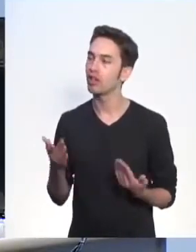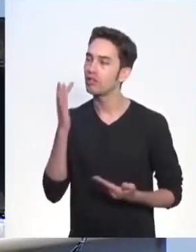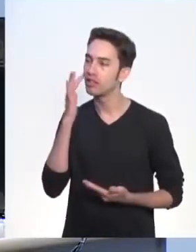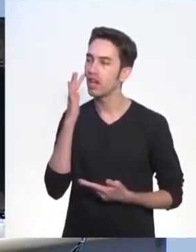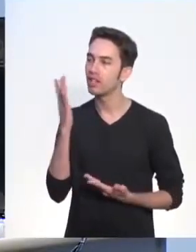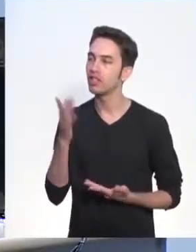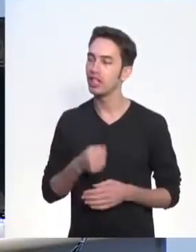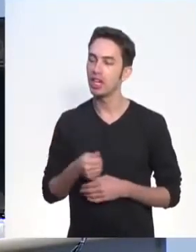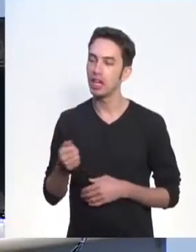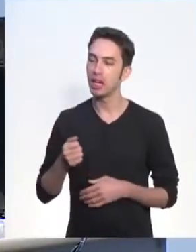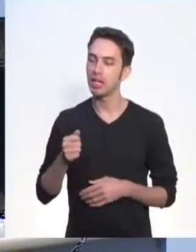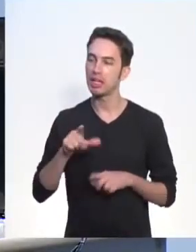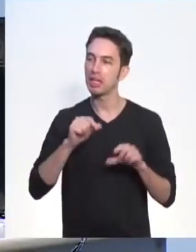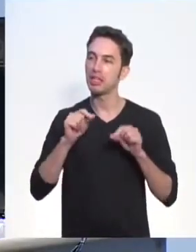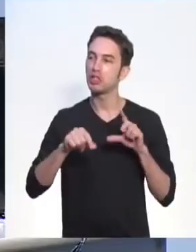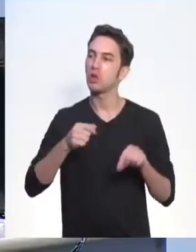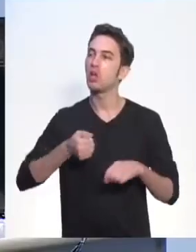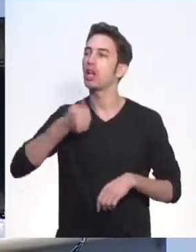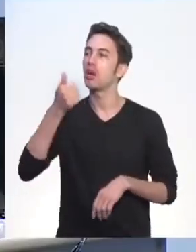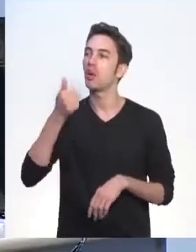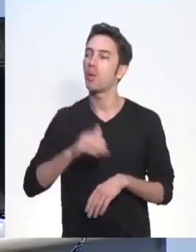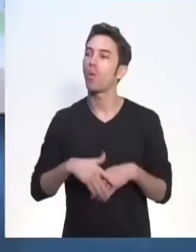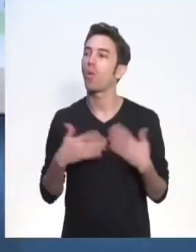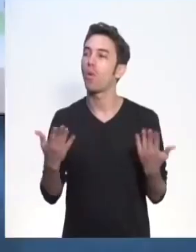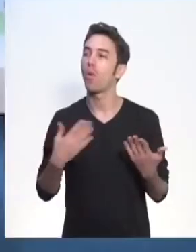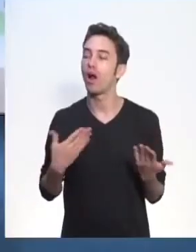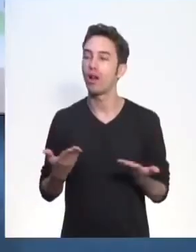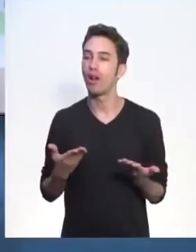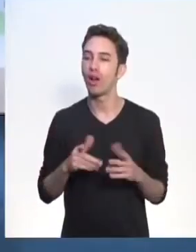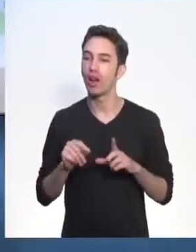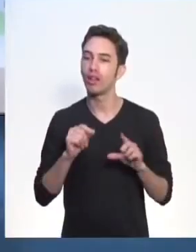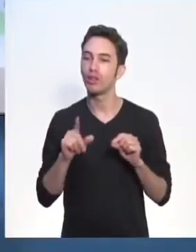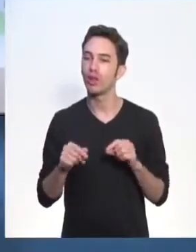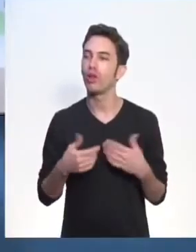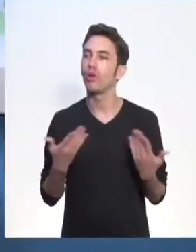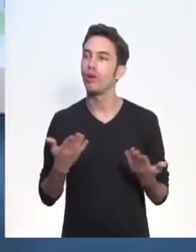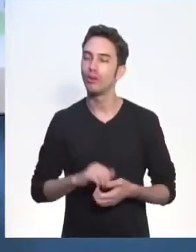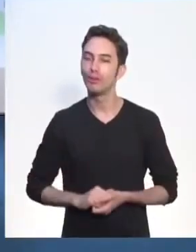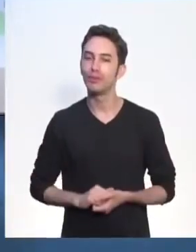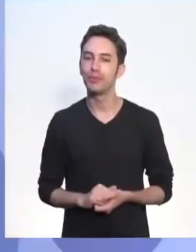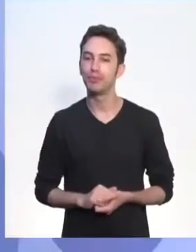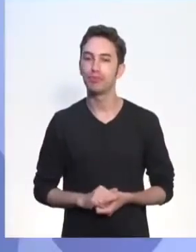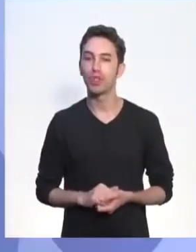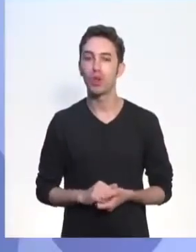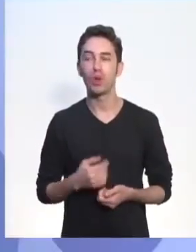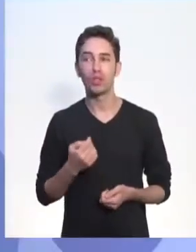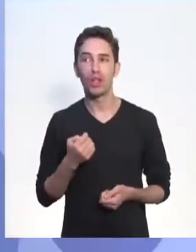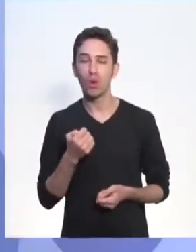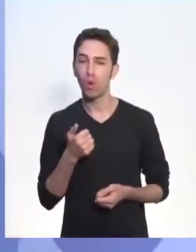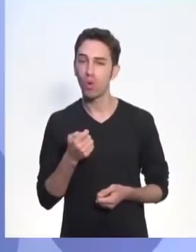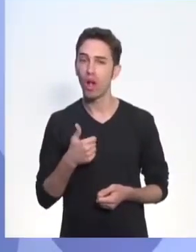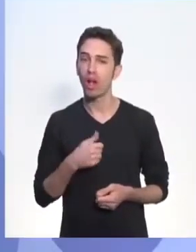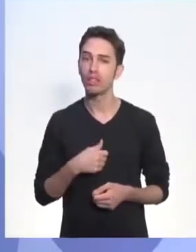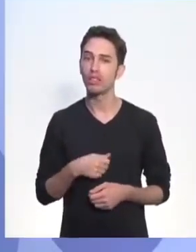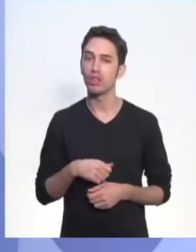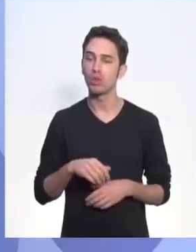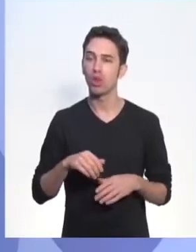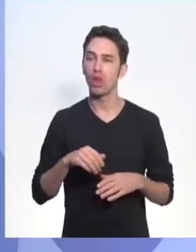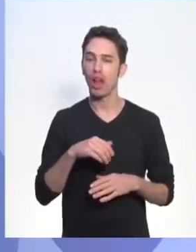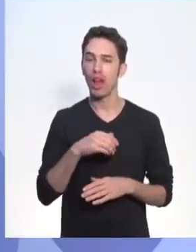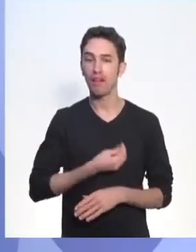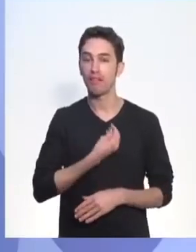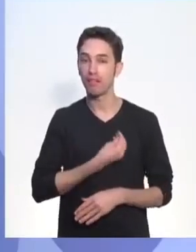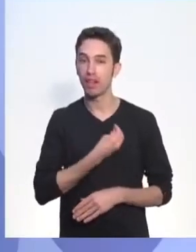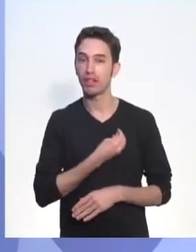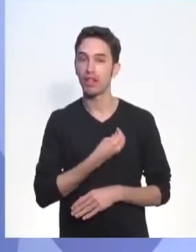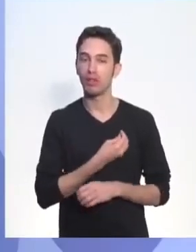acha que ganhou aí por enquanto de escolha? Ó, está bem próximo. Vida no campo, que seria